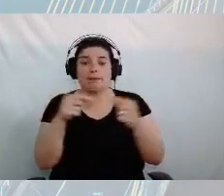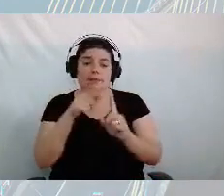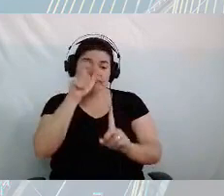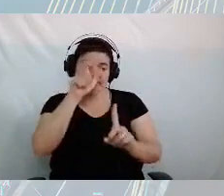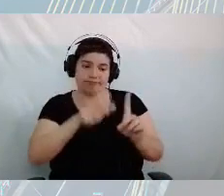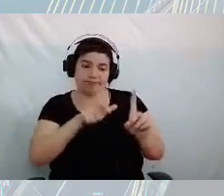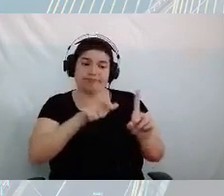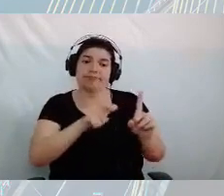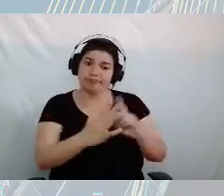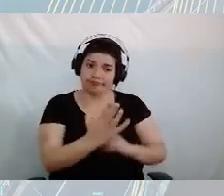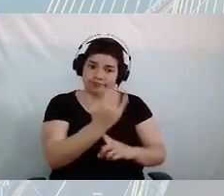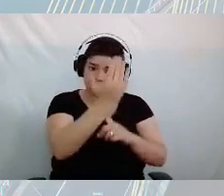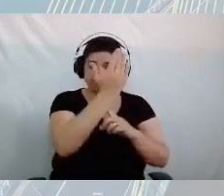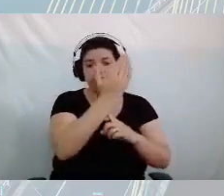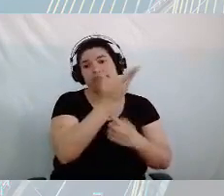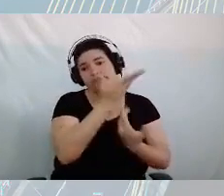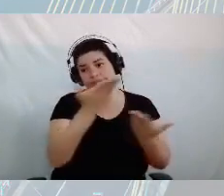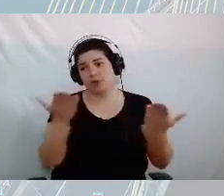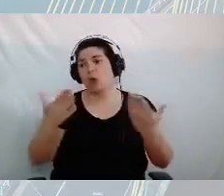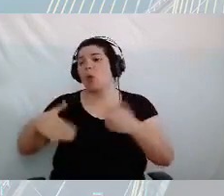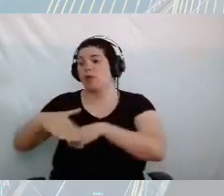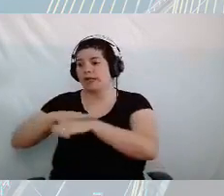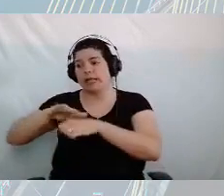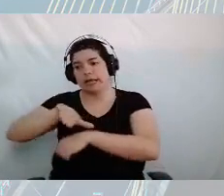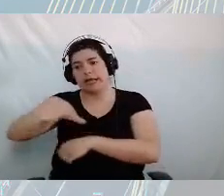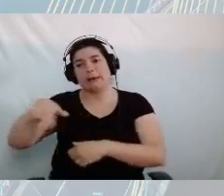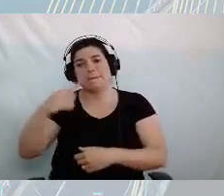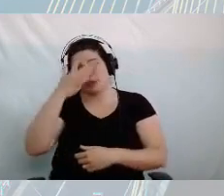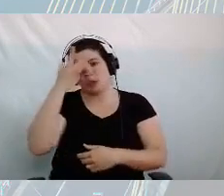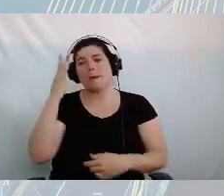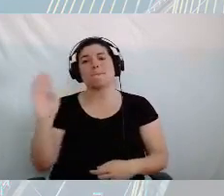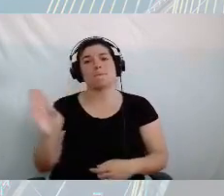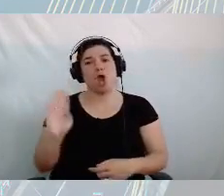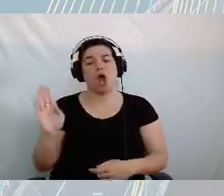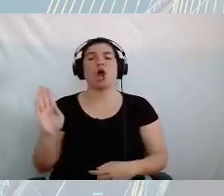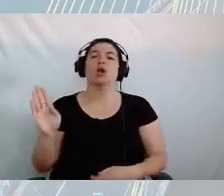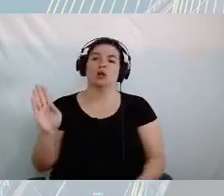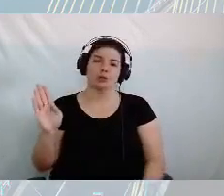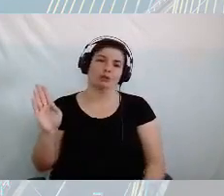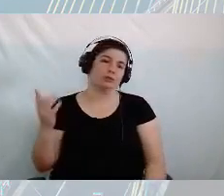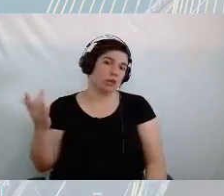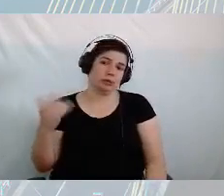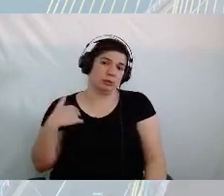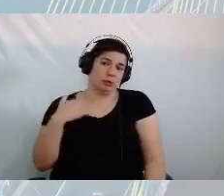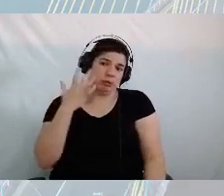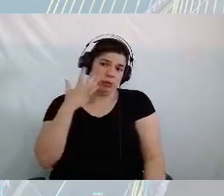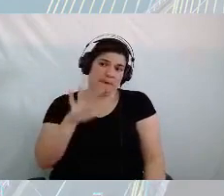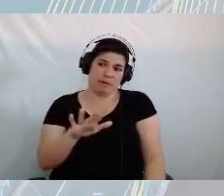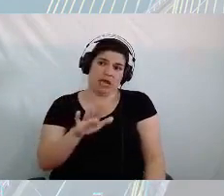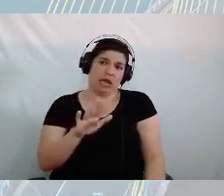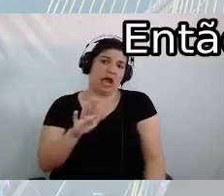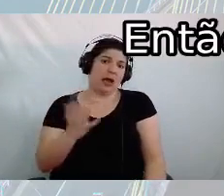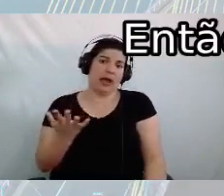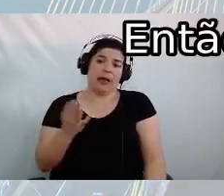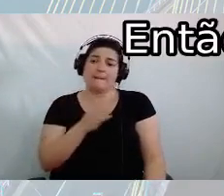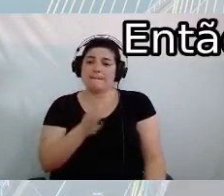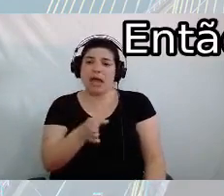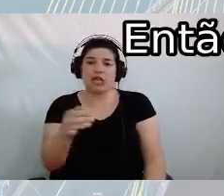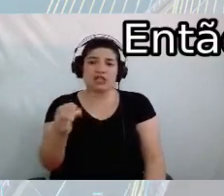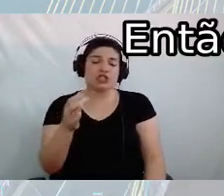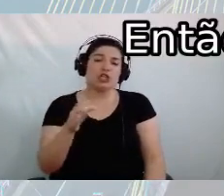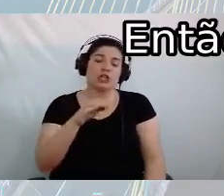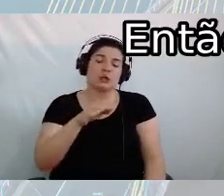tecnologia conversando sobre biólogos marinhos, que não sabia a diferença de um peixe-boi para uma morsa, ou até mesmo um leão marinho.